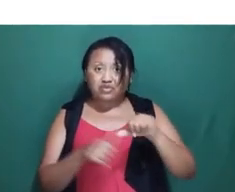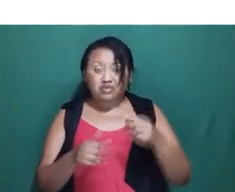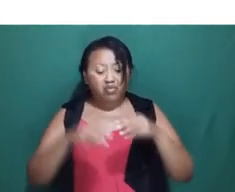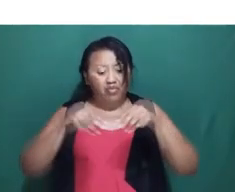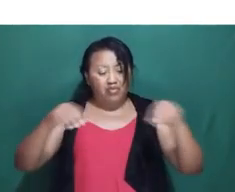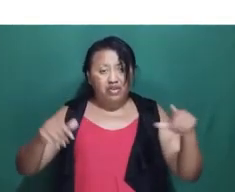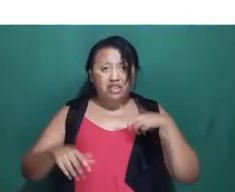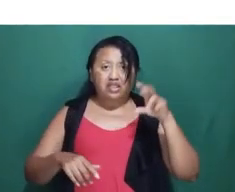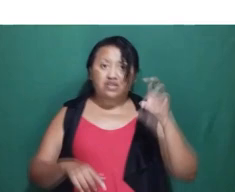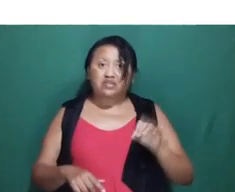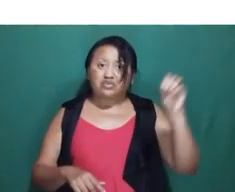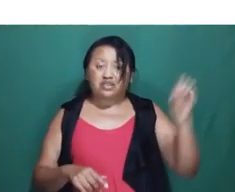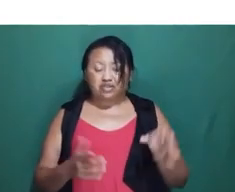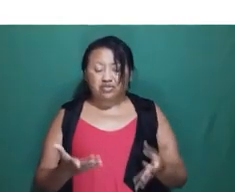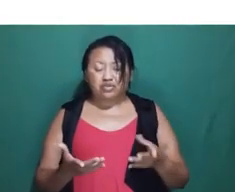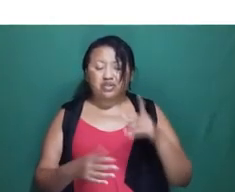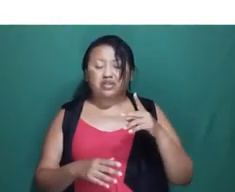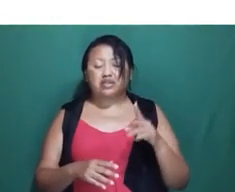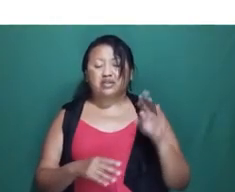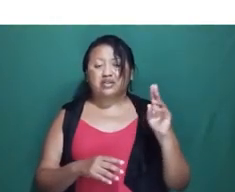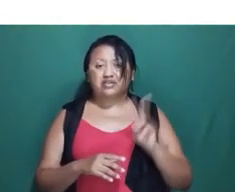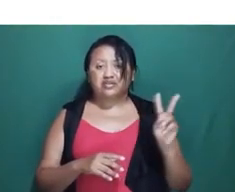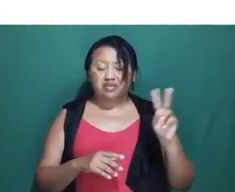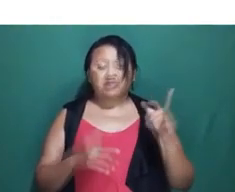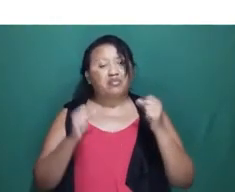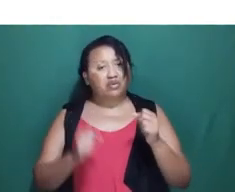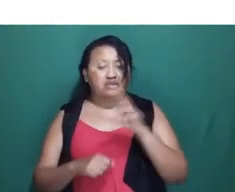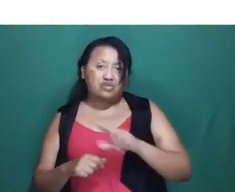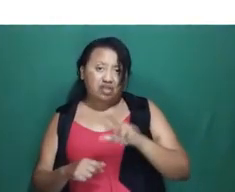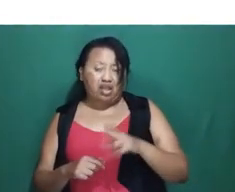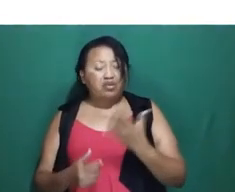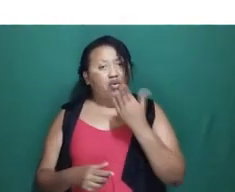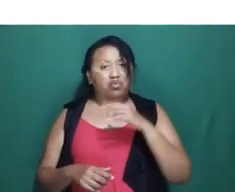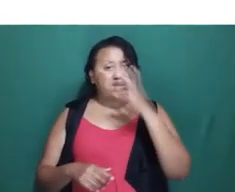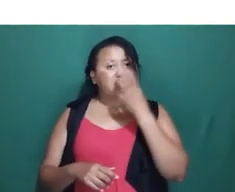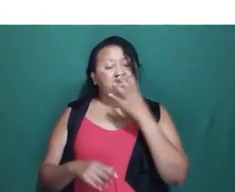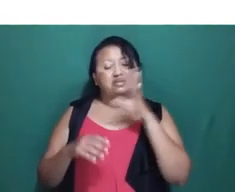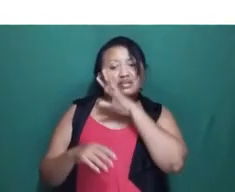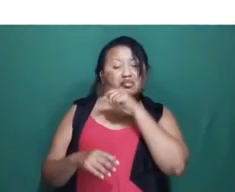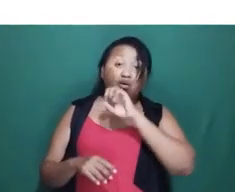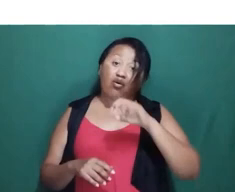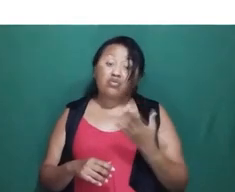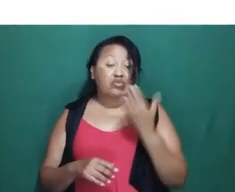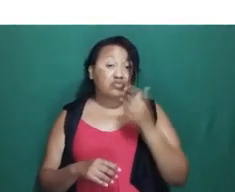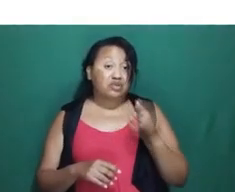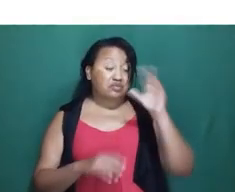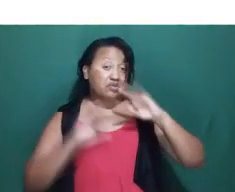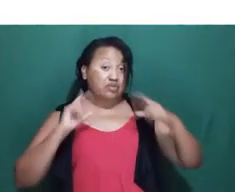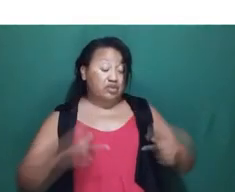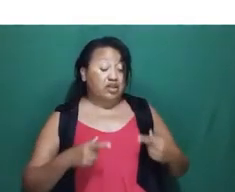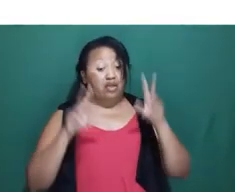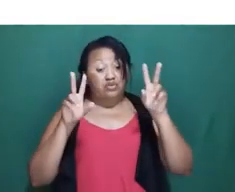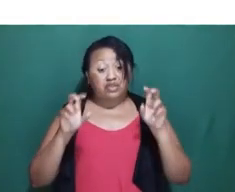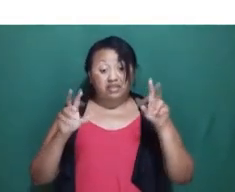50% de proteína e pode ser usado para fazer ração animal ou alimentos para o consumo humano e o título da mensagem